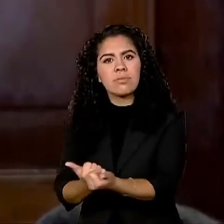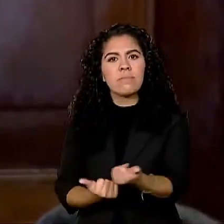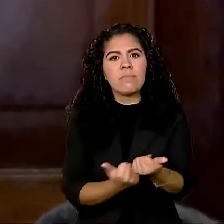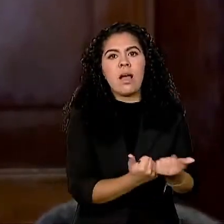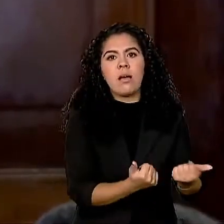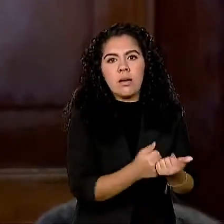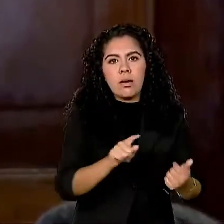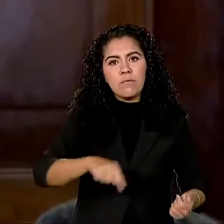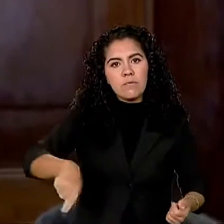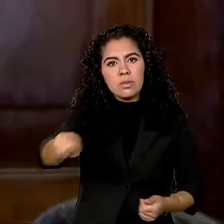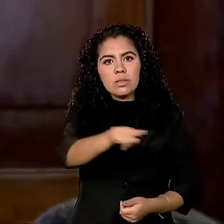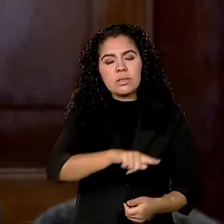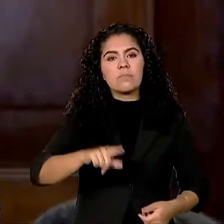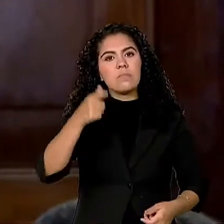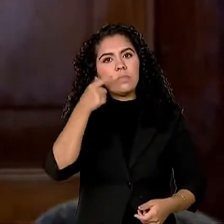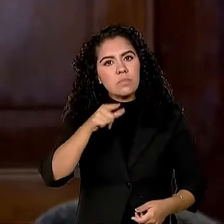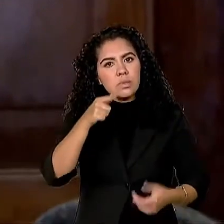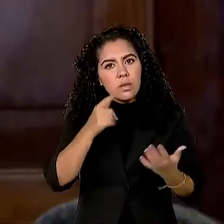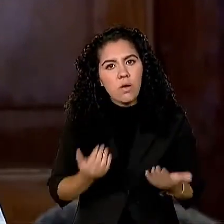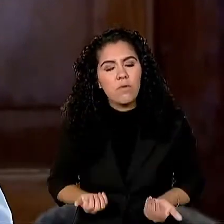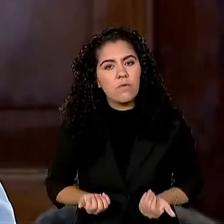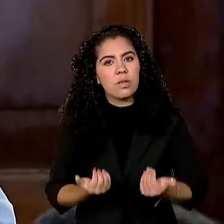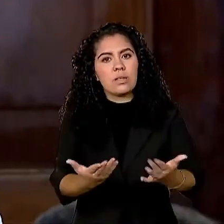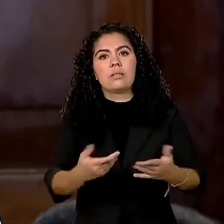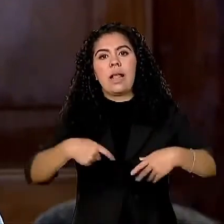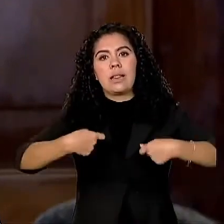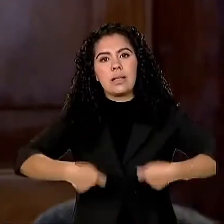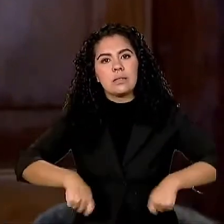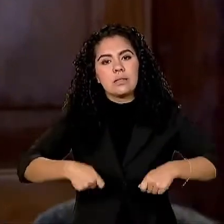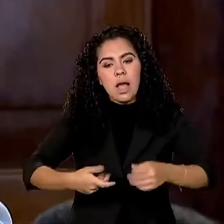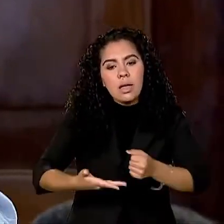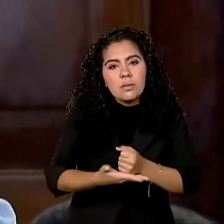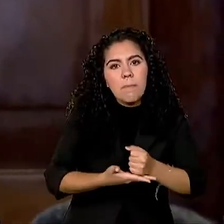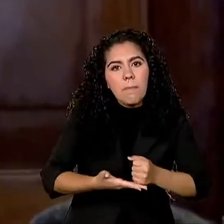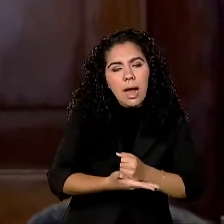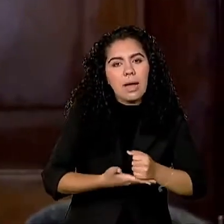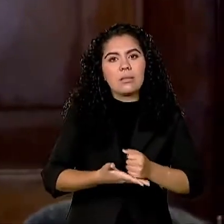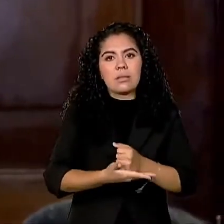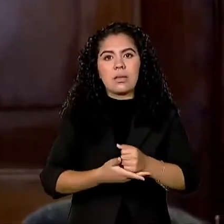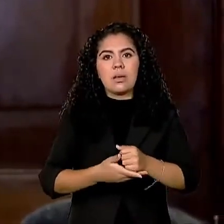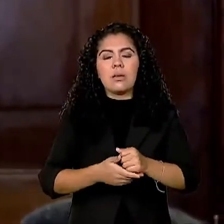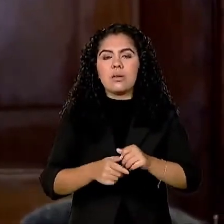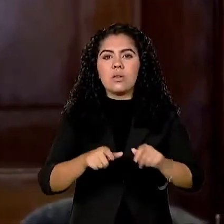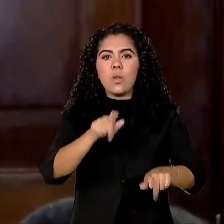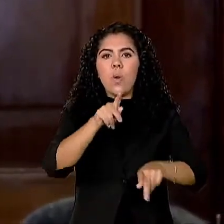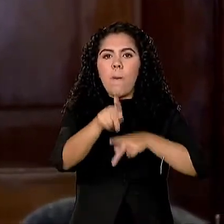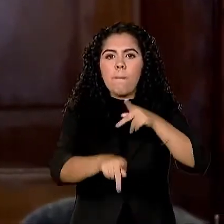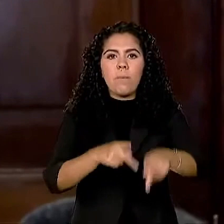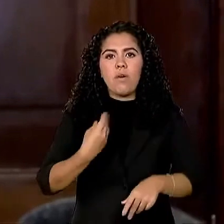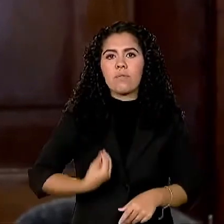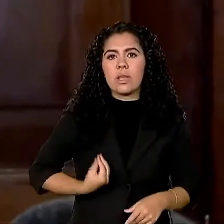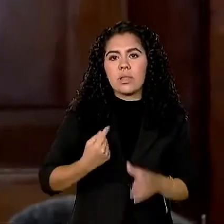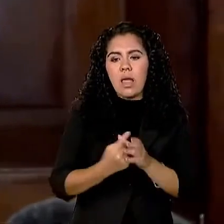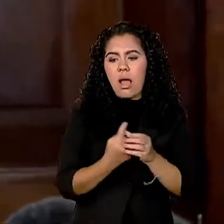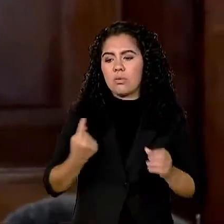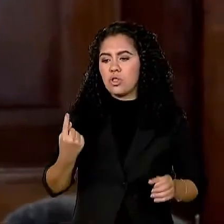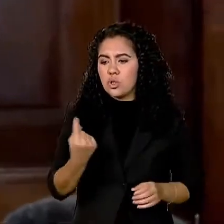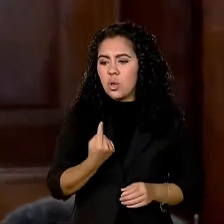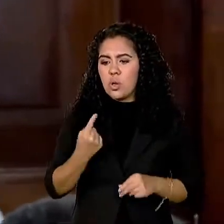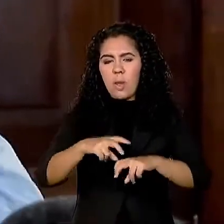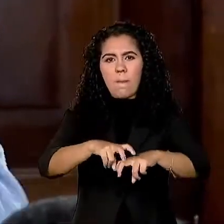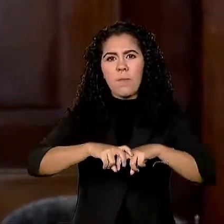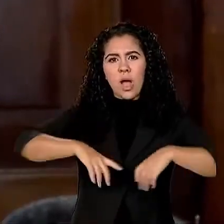possa atender às necessidades básicas do povo que está isolado por conta da chuva. Eu sei que são